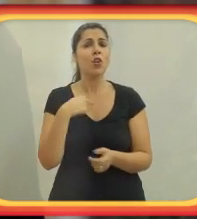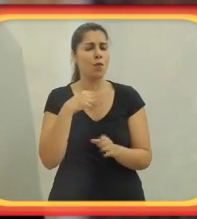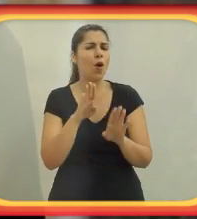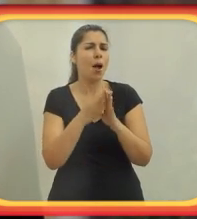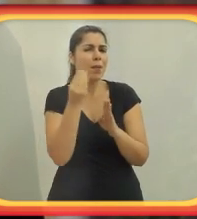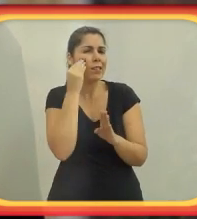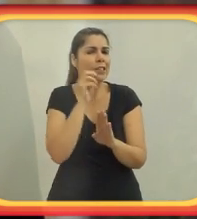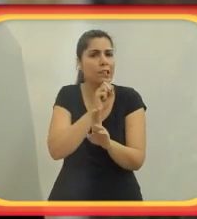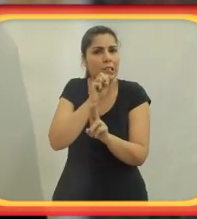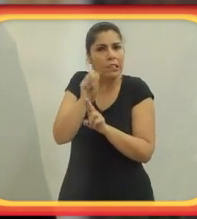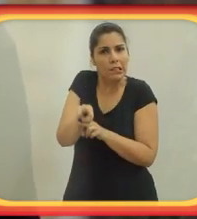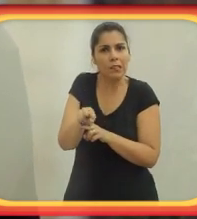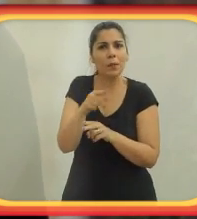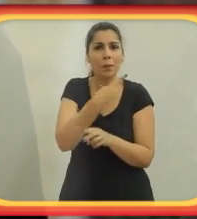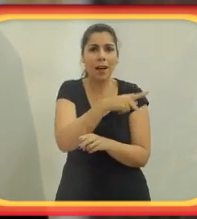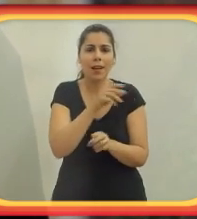exceção